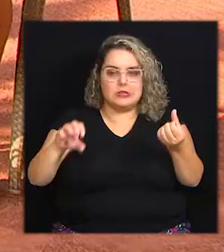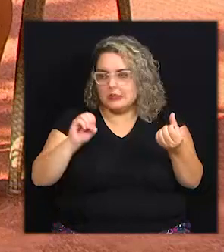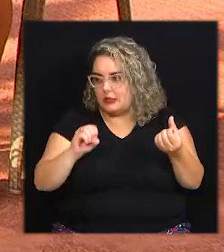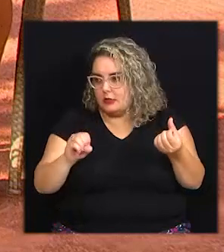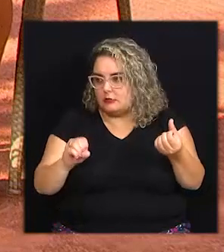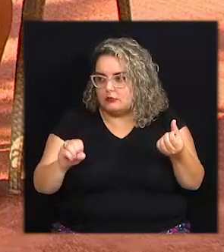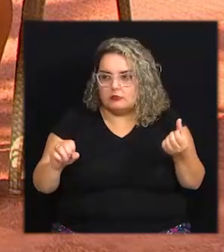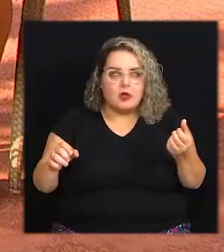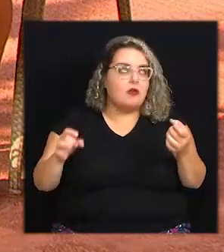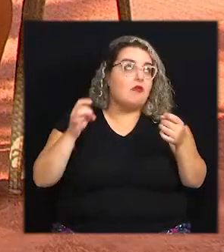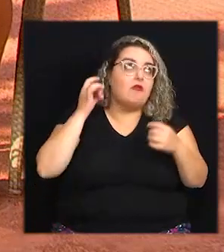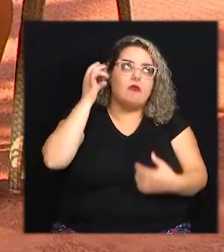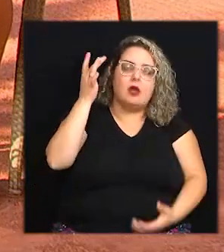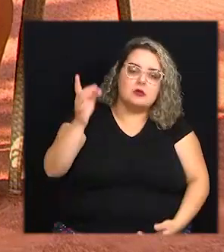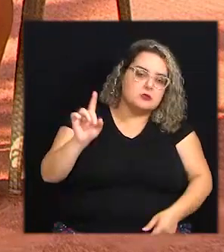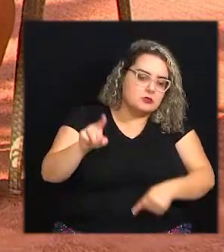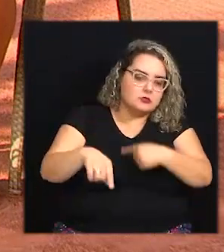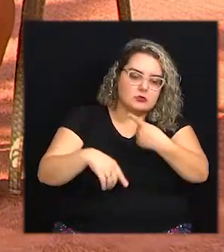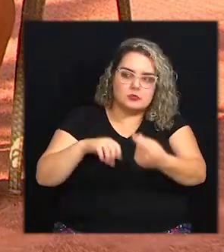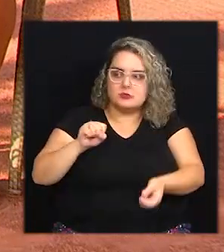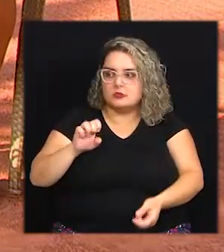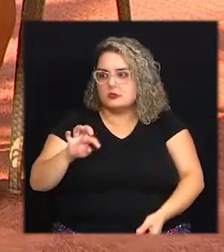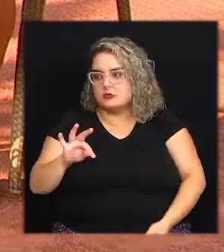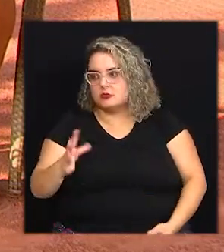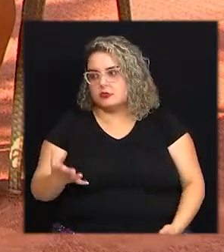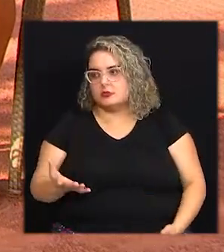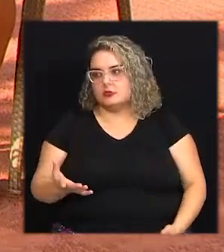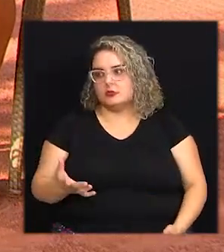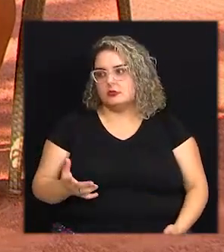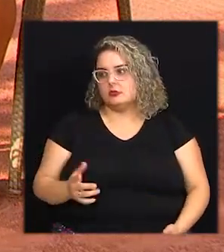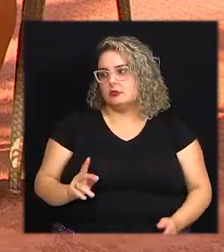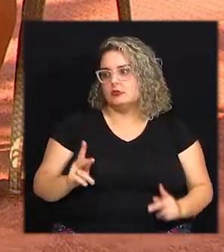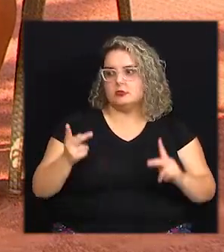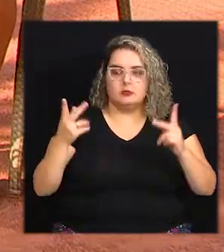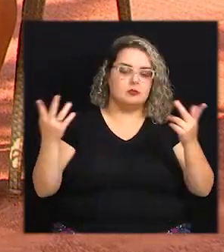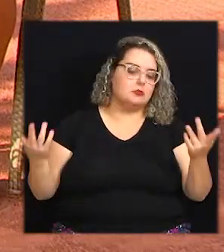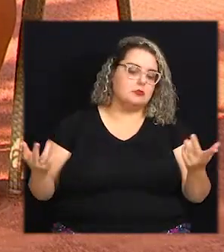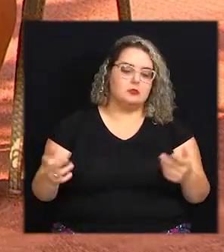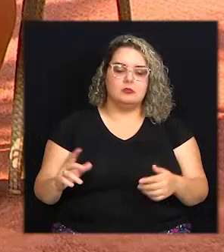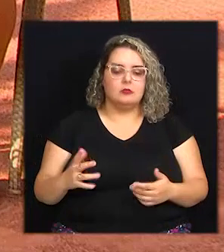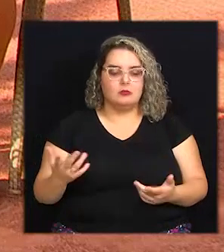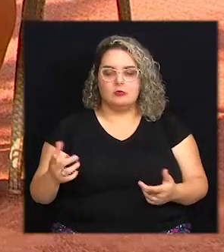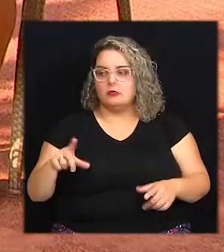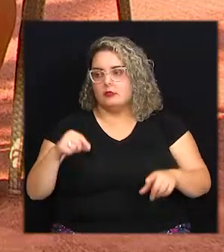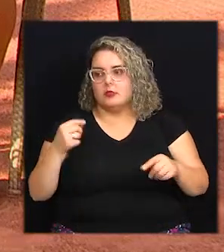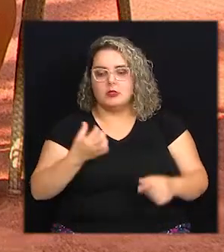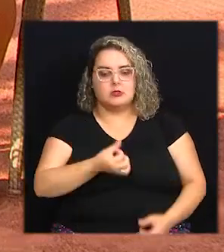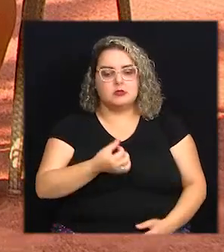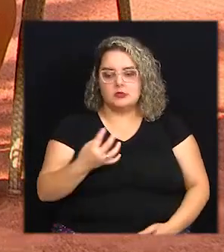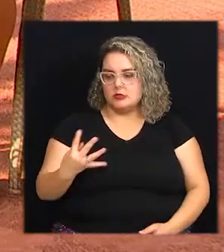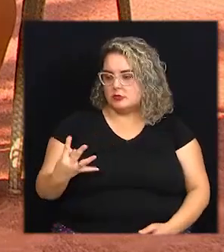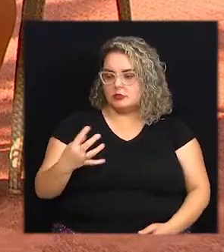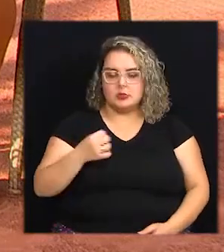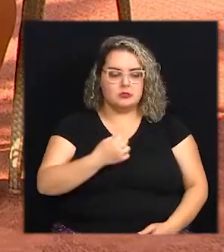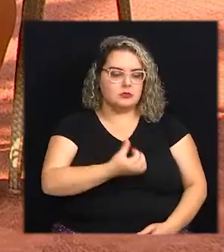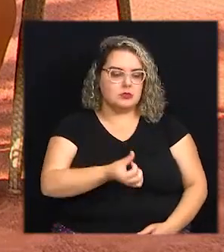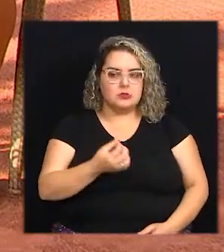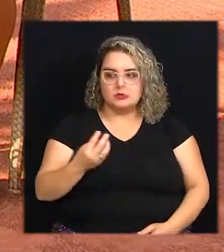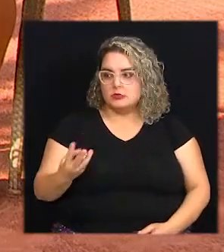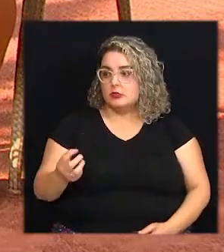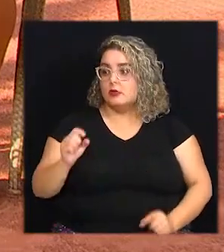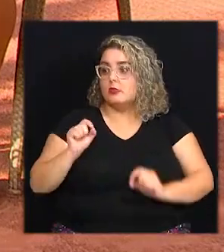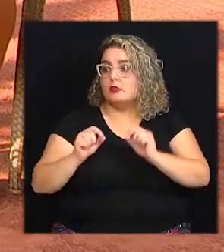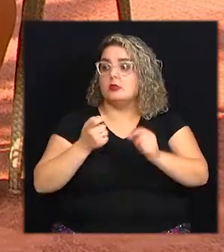mas assim, tranquilamente. Aí no outro set, parece que você pode ganhar, você vence 6-4, 6-3. O